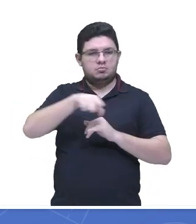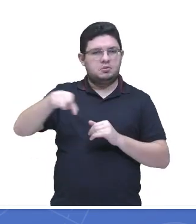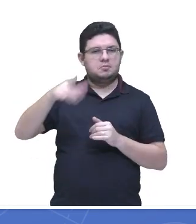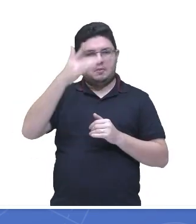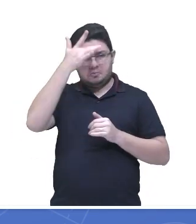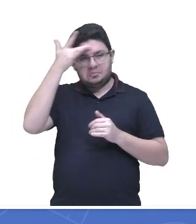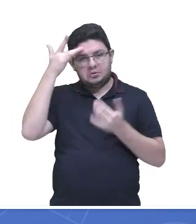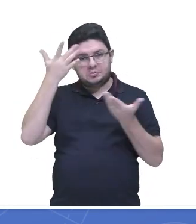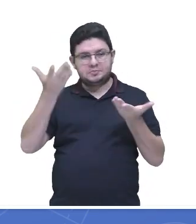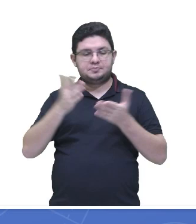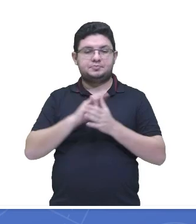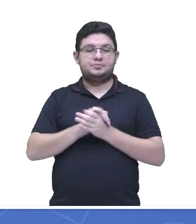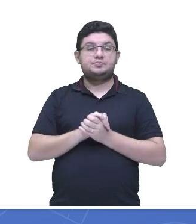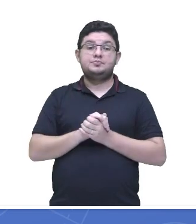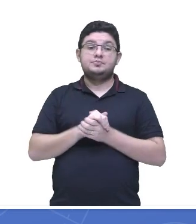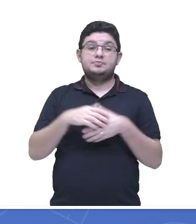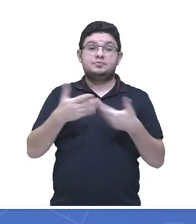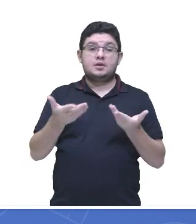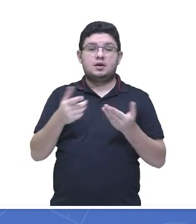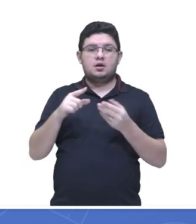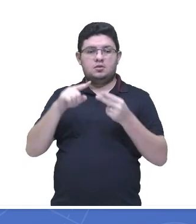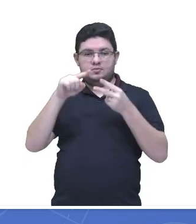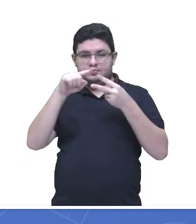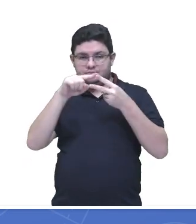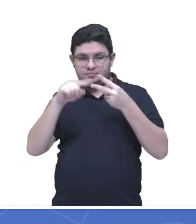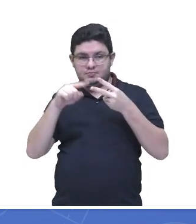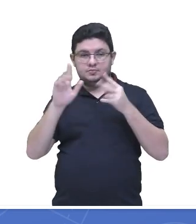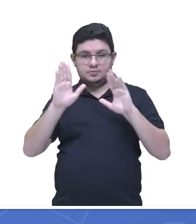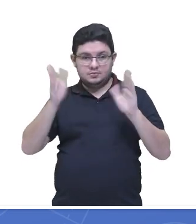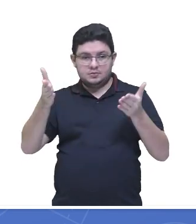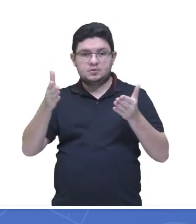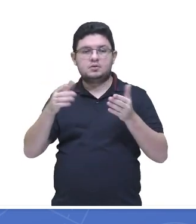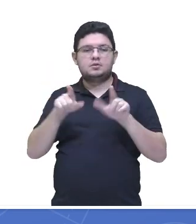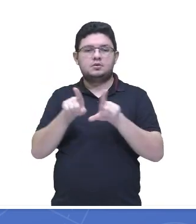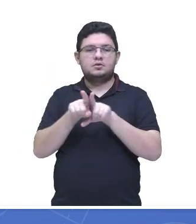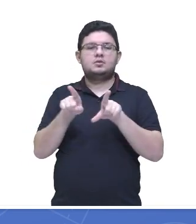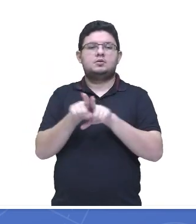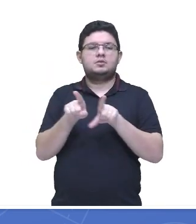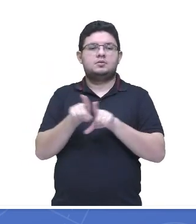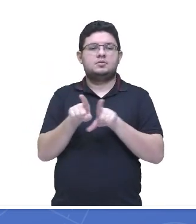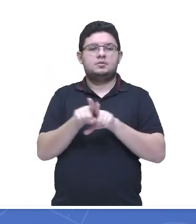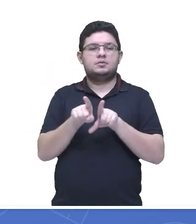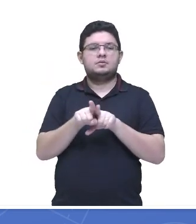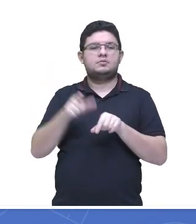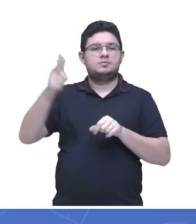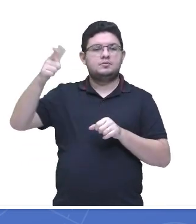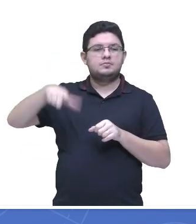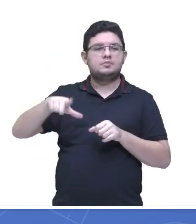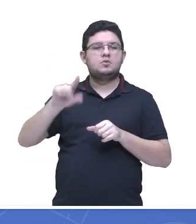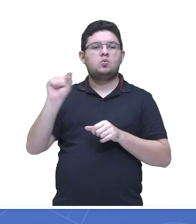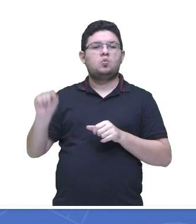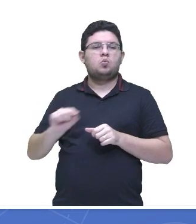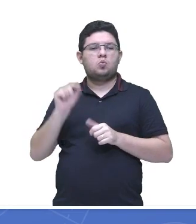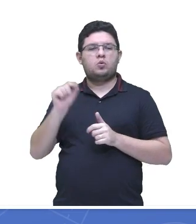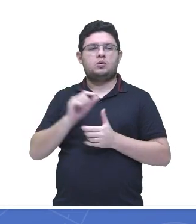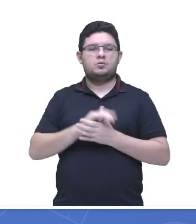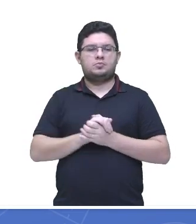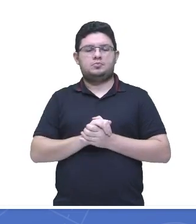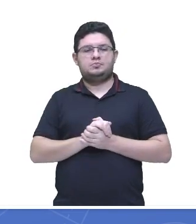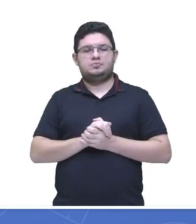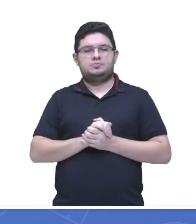Então, prefix, forward. Tem o mês. Vejam comigo o mês, que